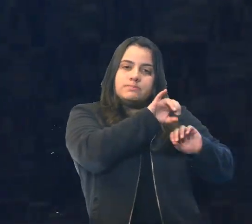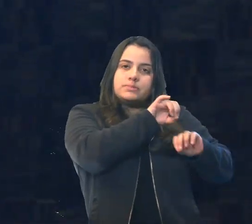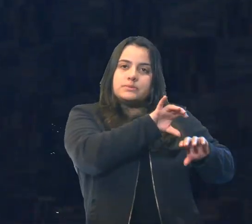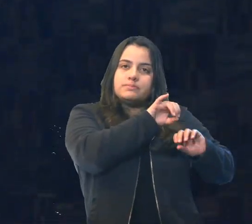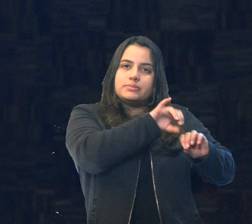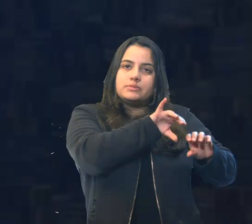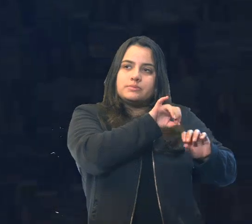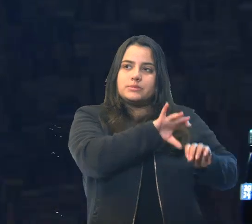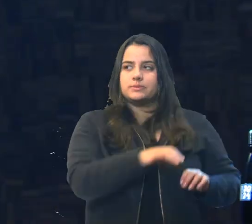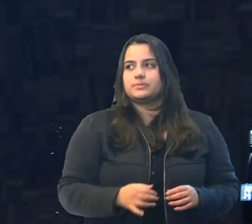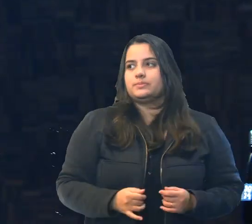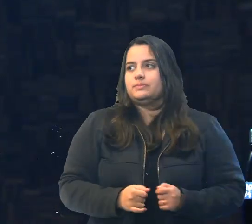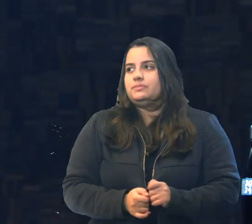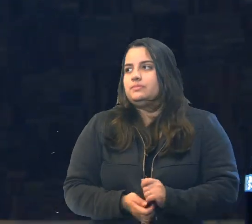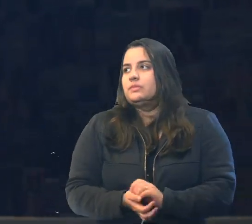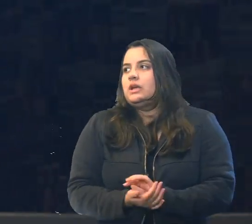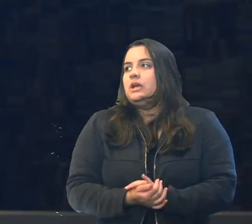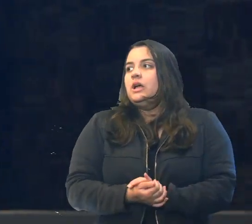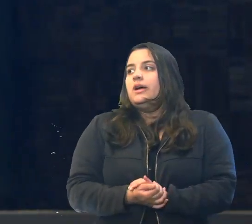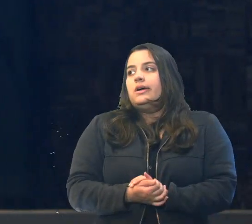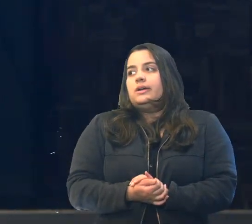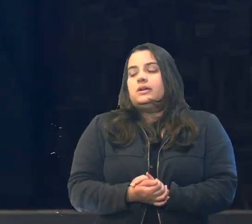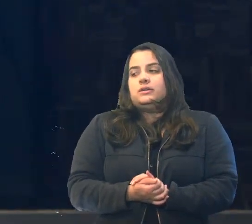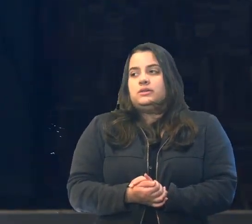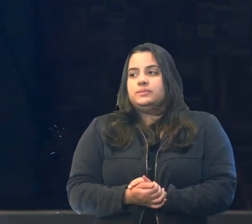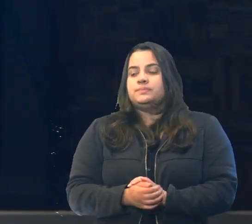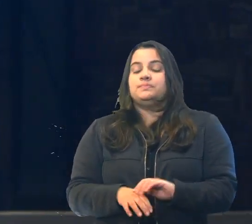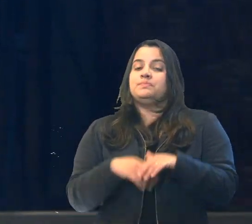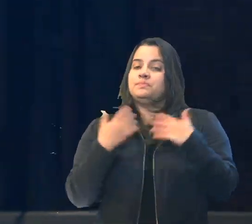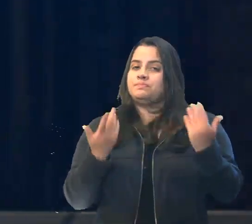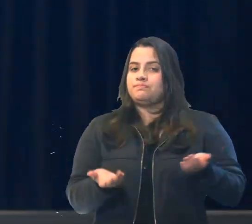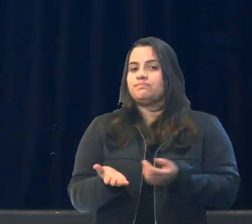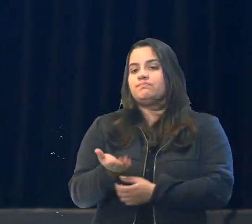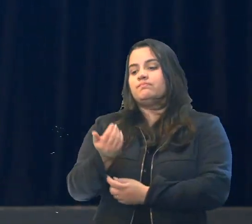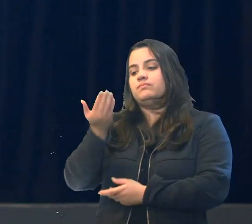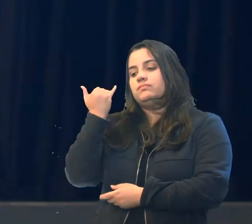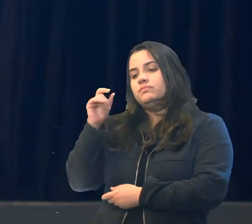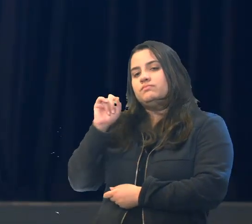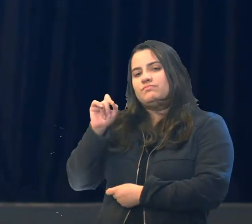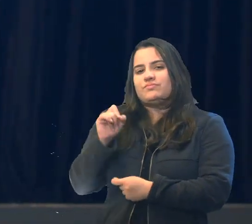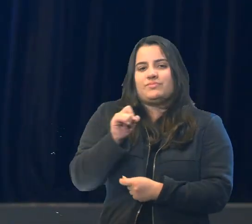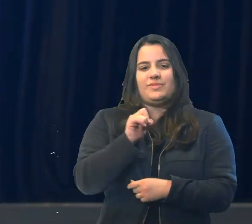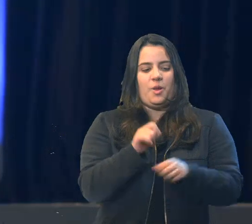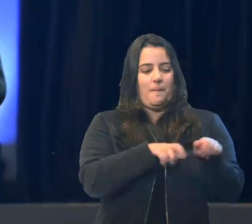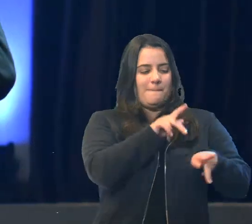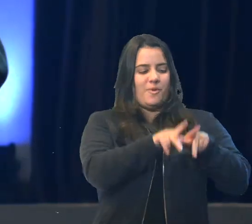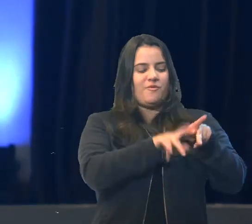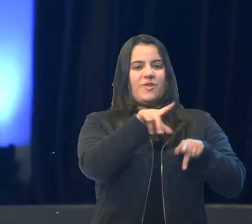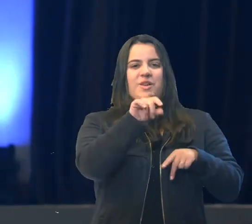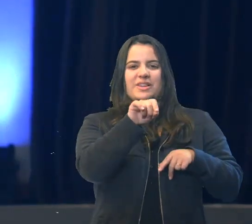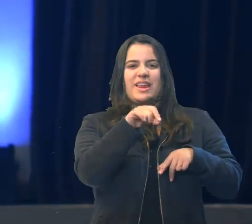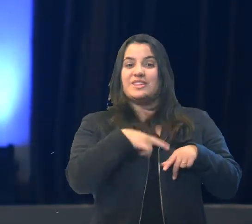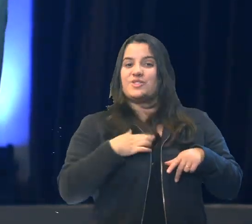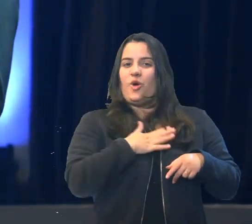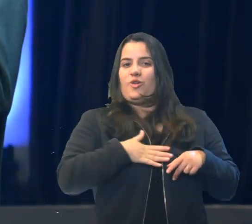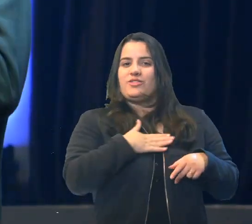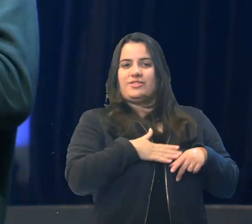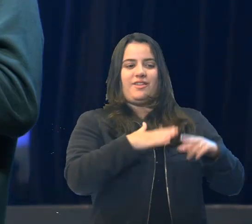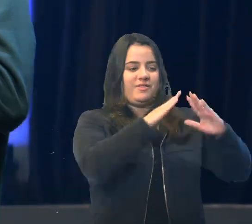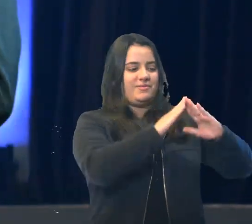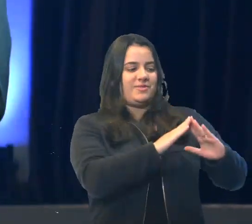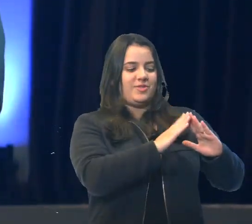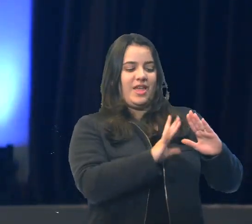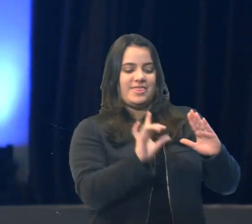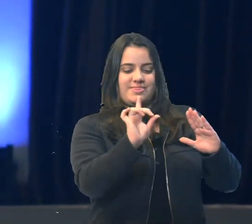Deus. E naquela época, o povo era muito hospitaleiro. O que significa isso? Eles gostavam de receber bem